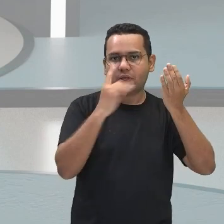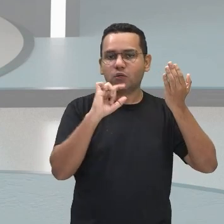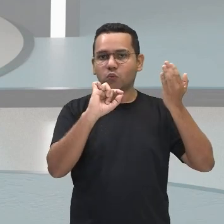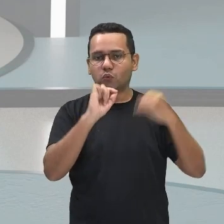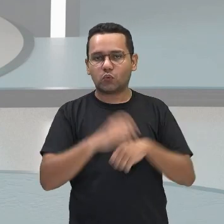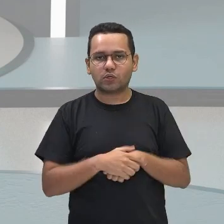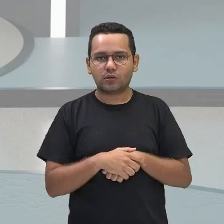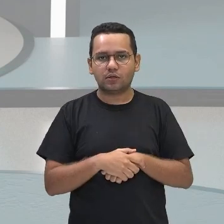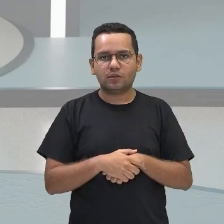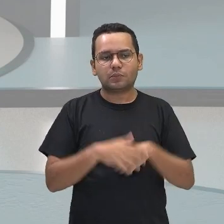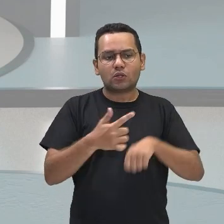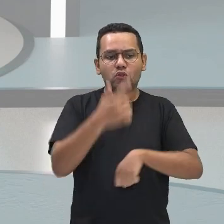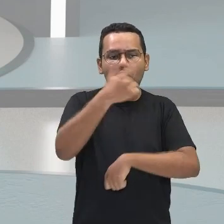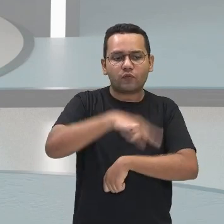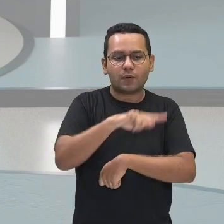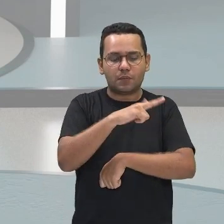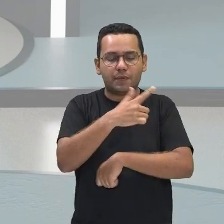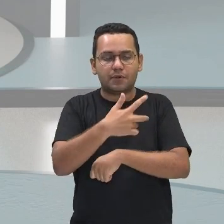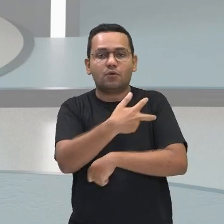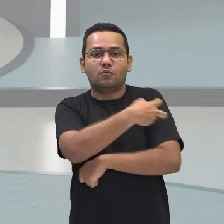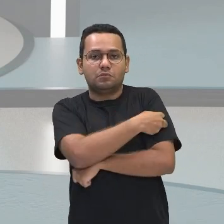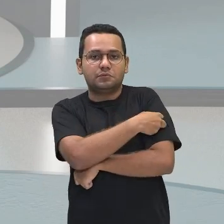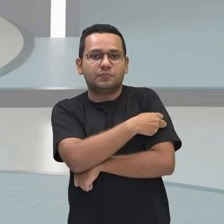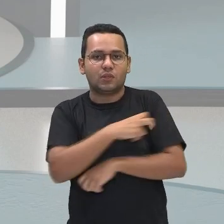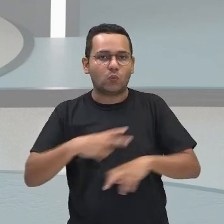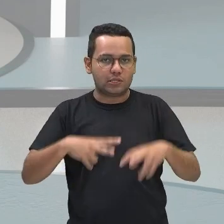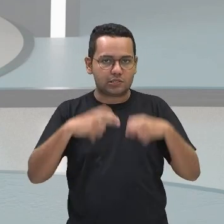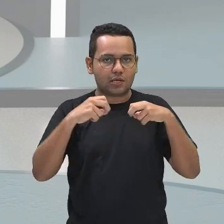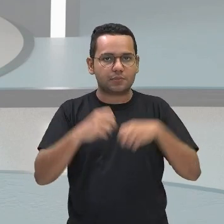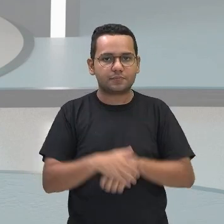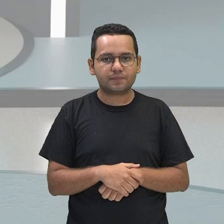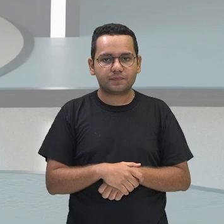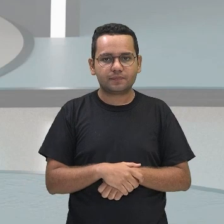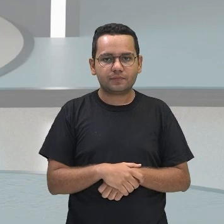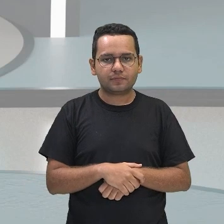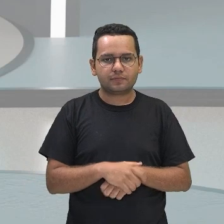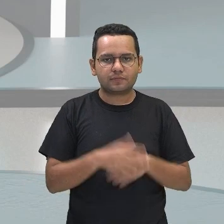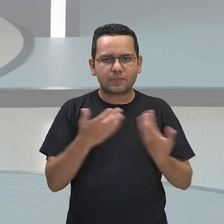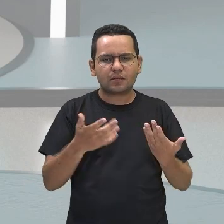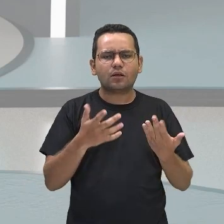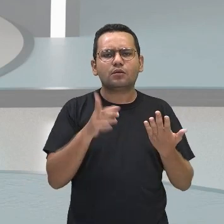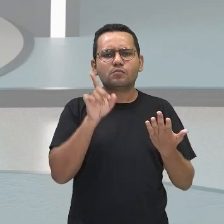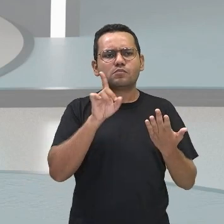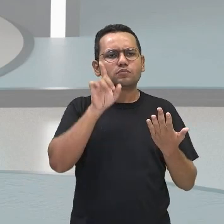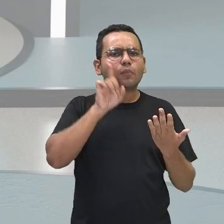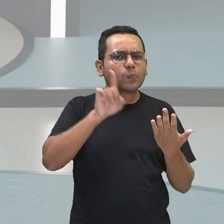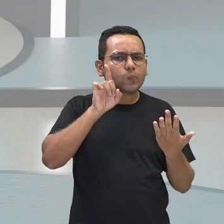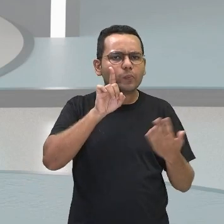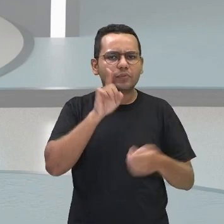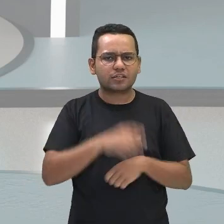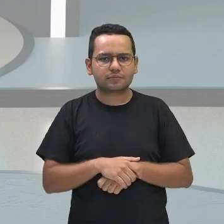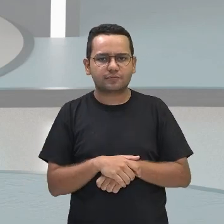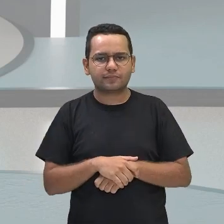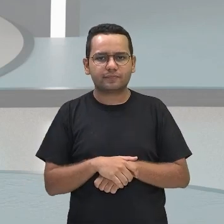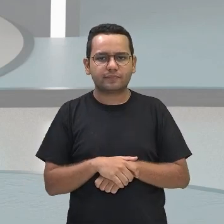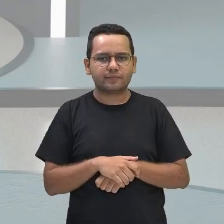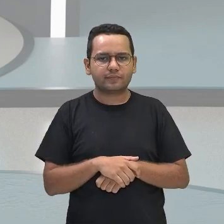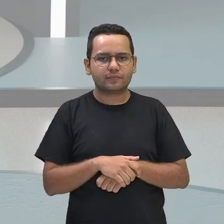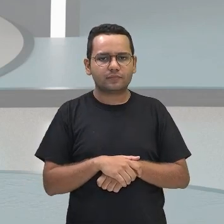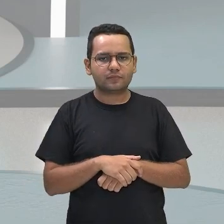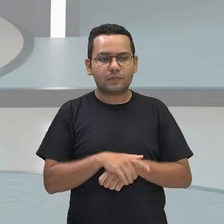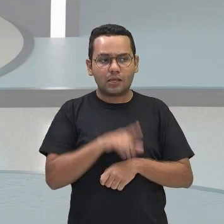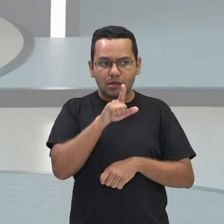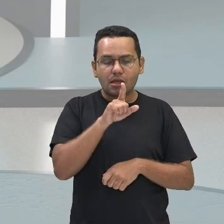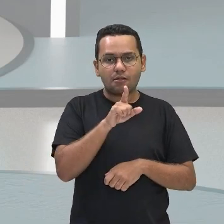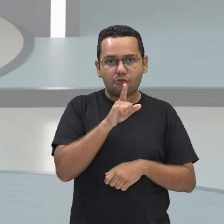exame de doping nesse atleta, não vamos citar o nome, né? Era um norte-americano e aí pegaram. Então, resumindo,